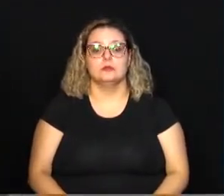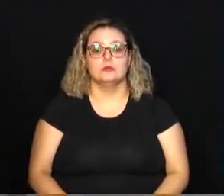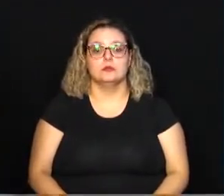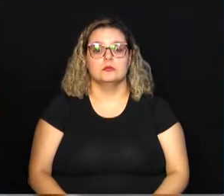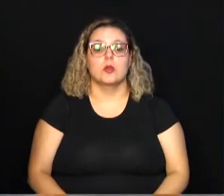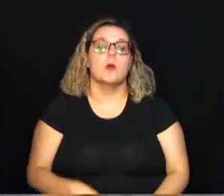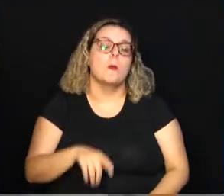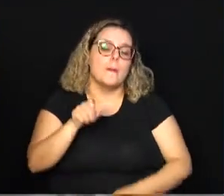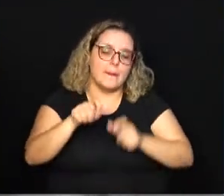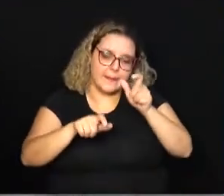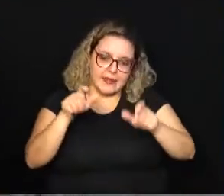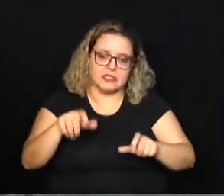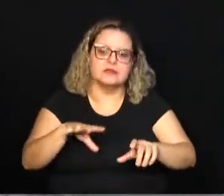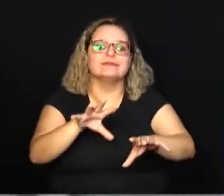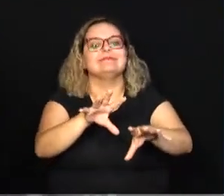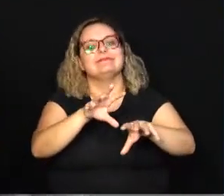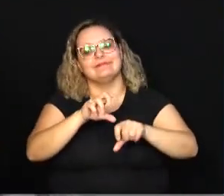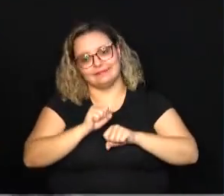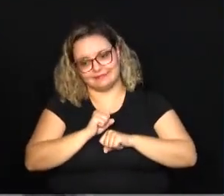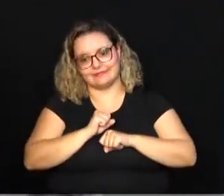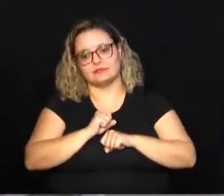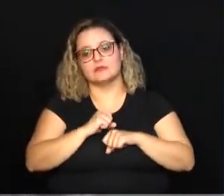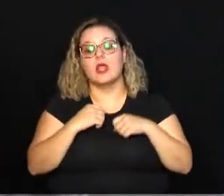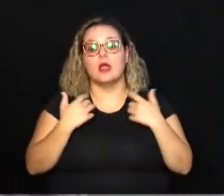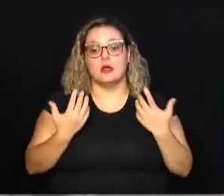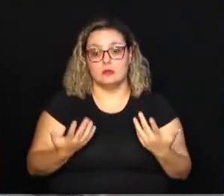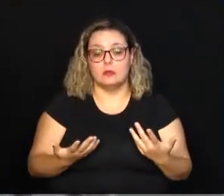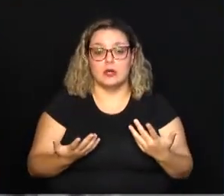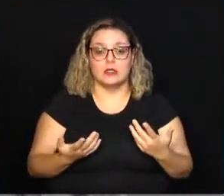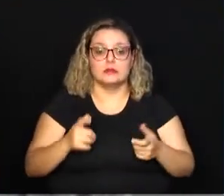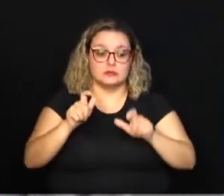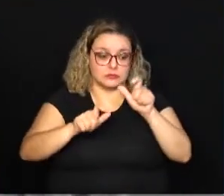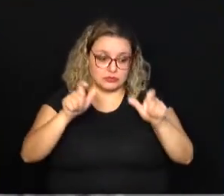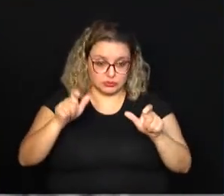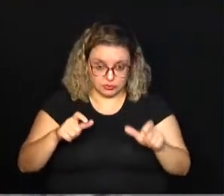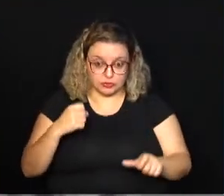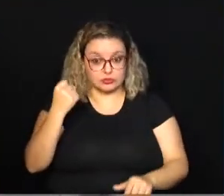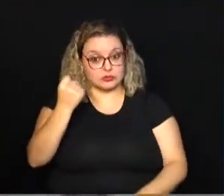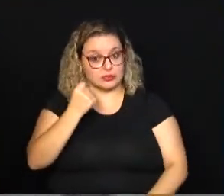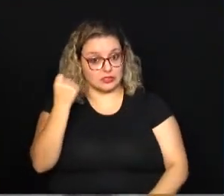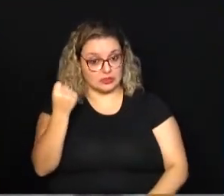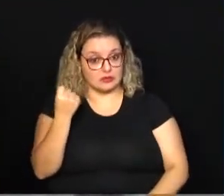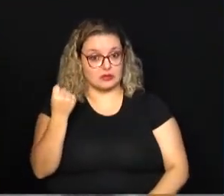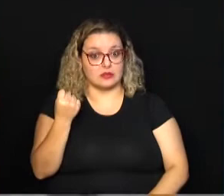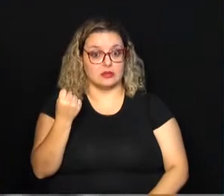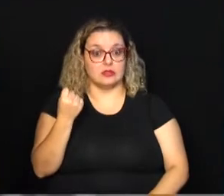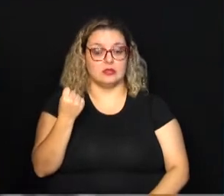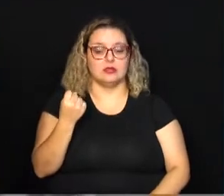pessoas estão sendo contaminadas, mais pessoas passam por situação grave e têm que ser